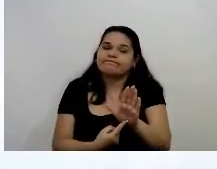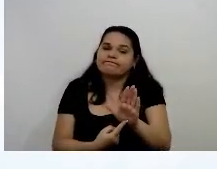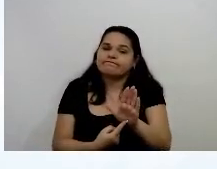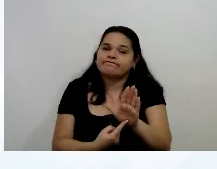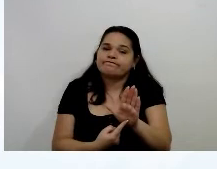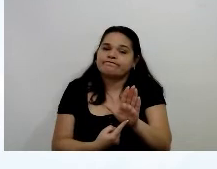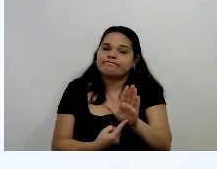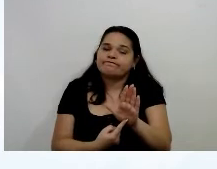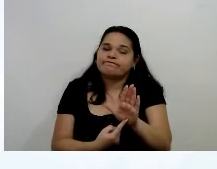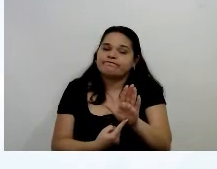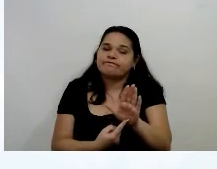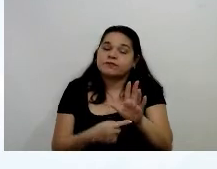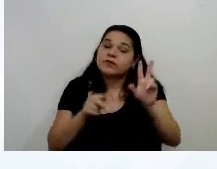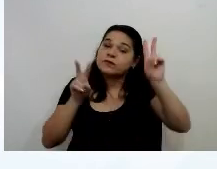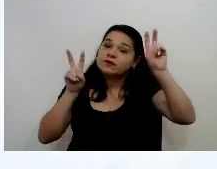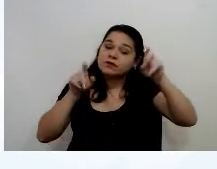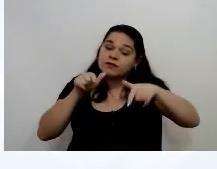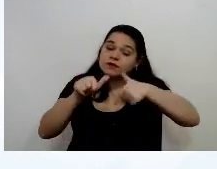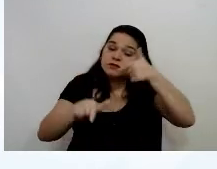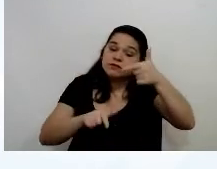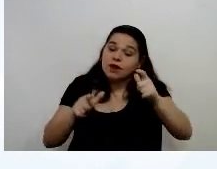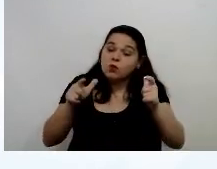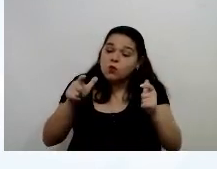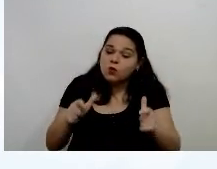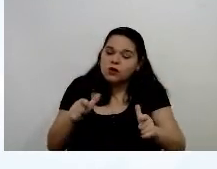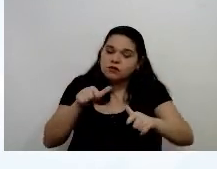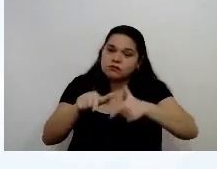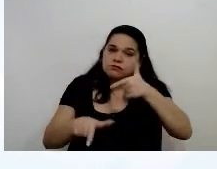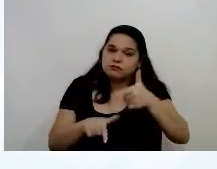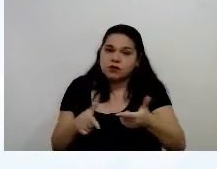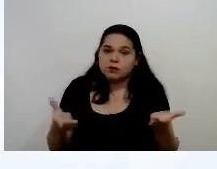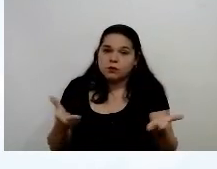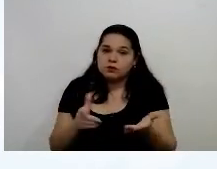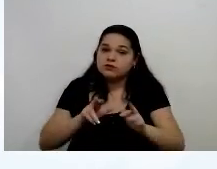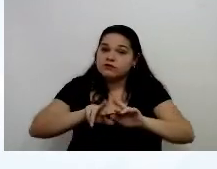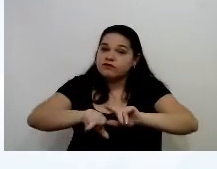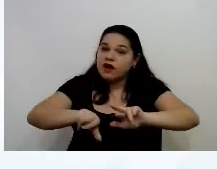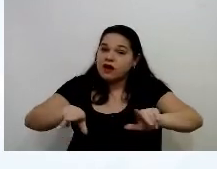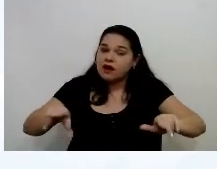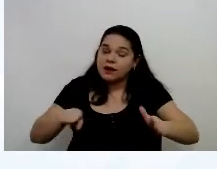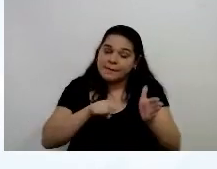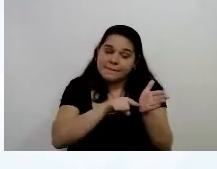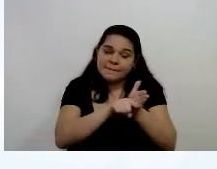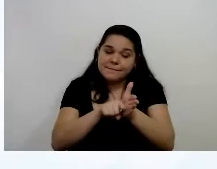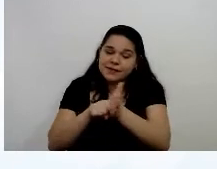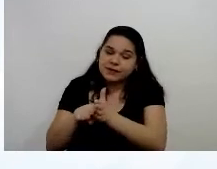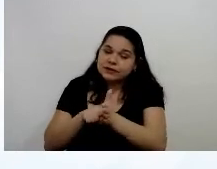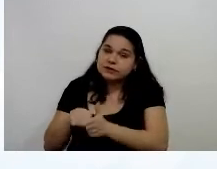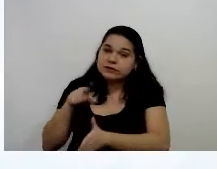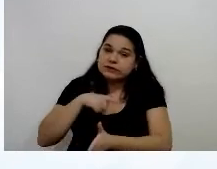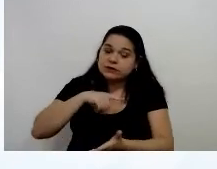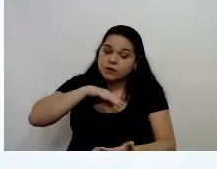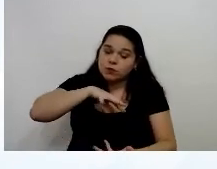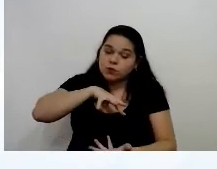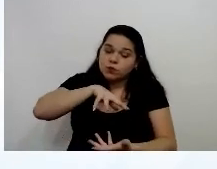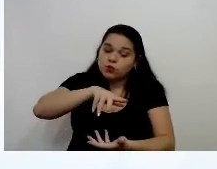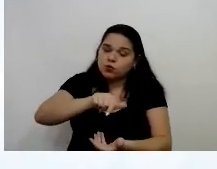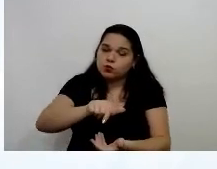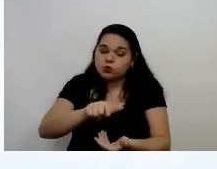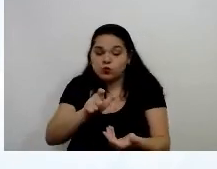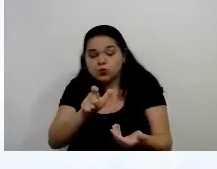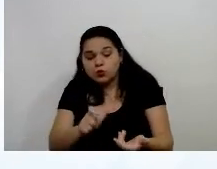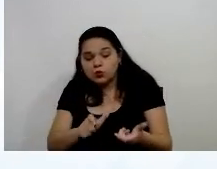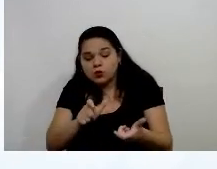a questão trabalho, o ambiente de trabalho hoje, em várias pesquisas que nós temos no mundo inteiro, a questão do ambiente de